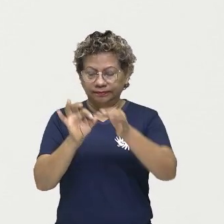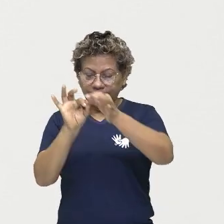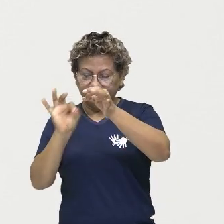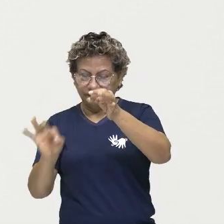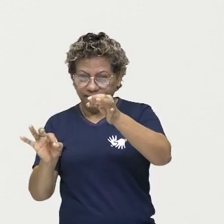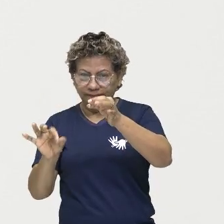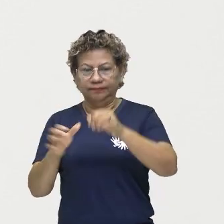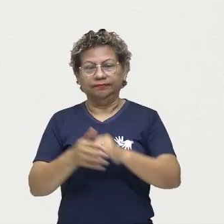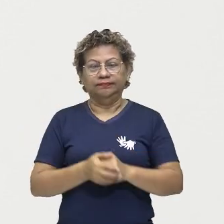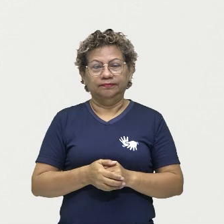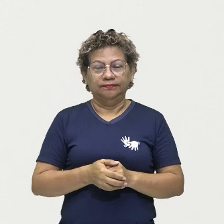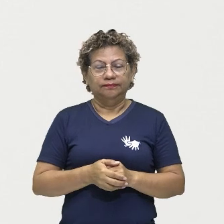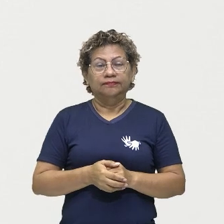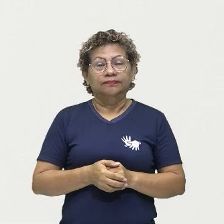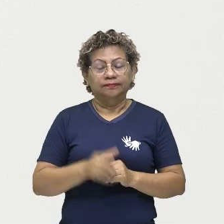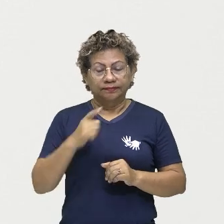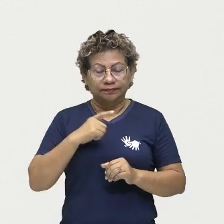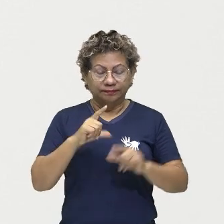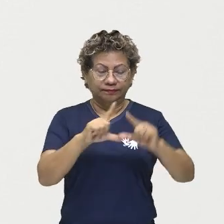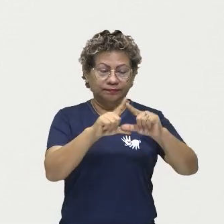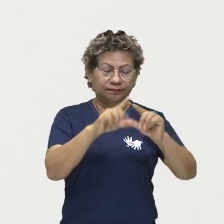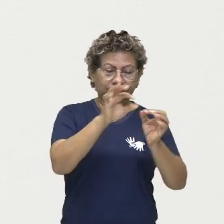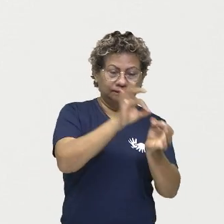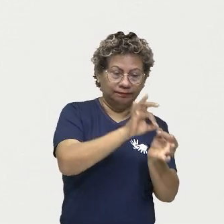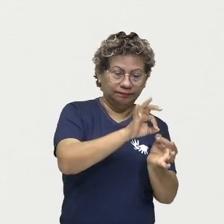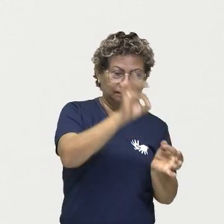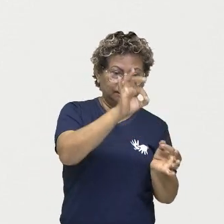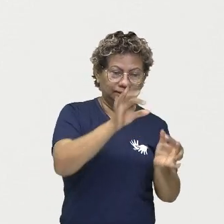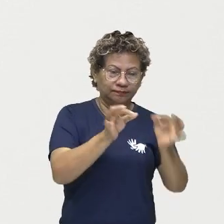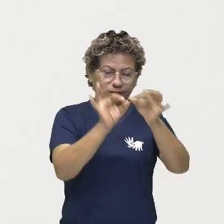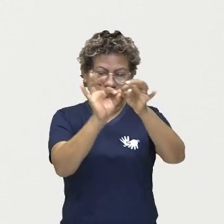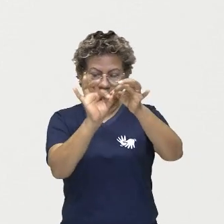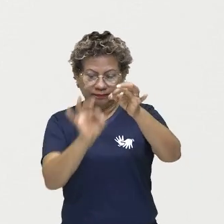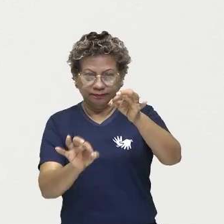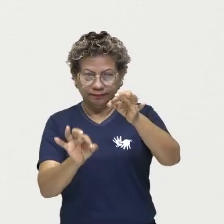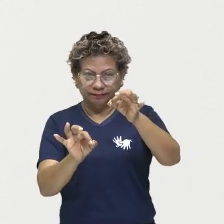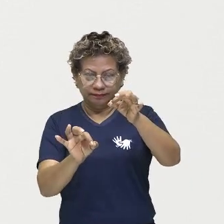aqui é 7 e aqui é 7.